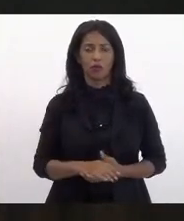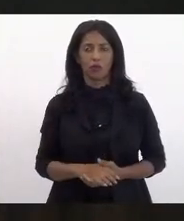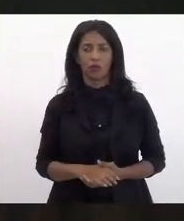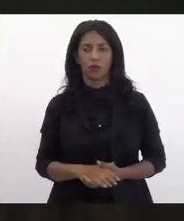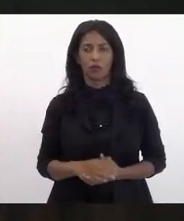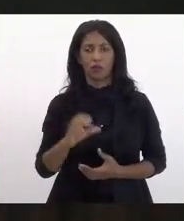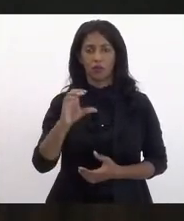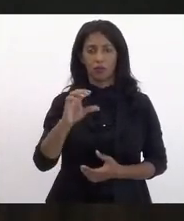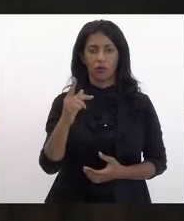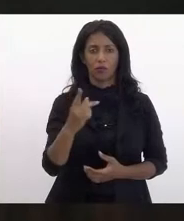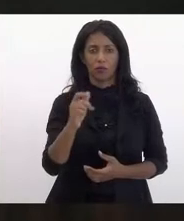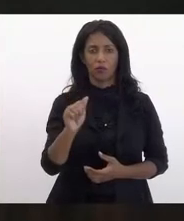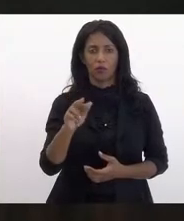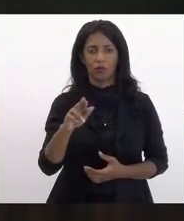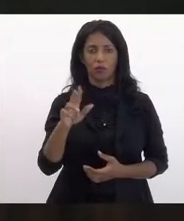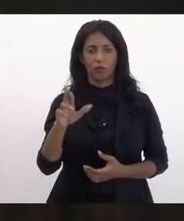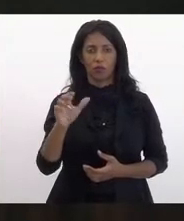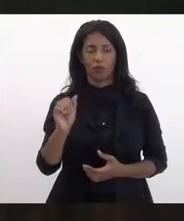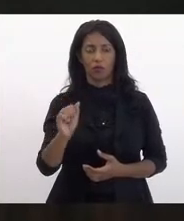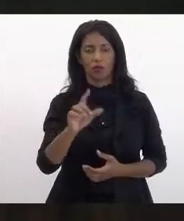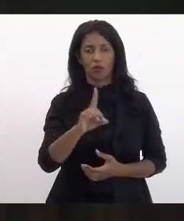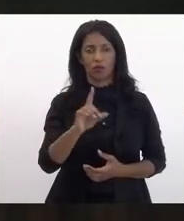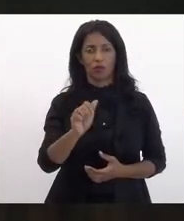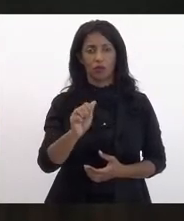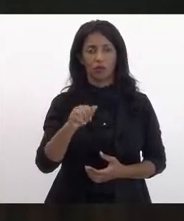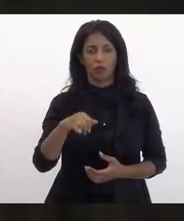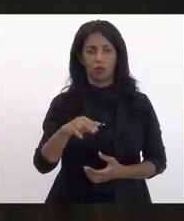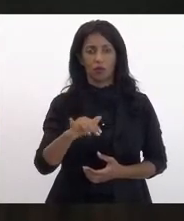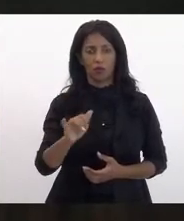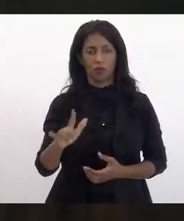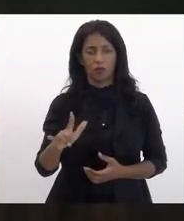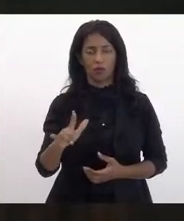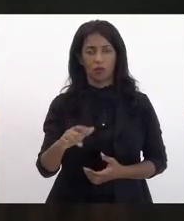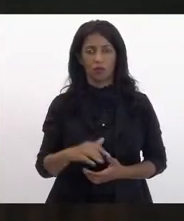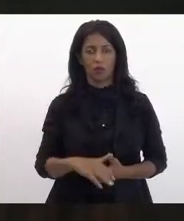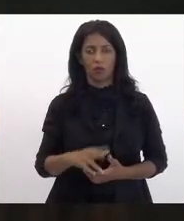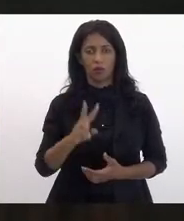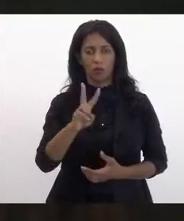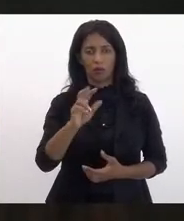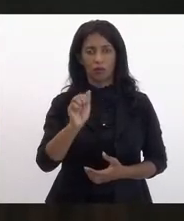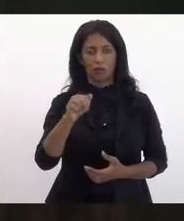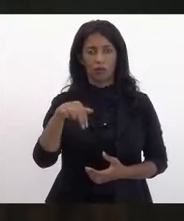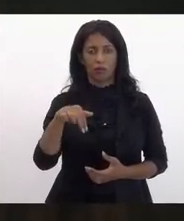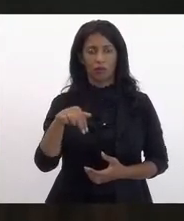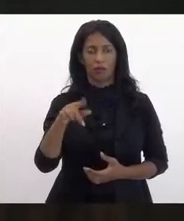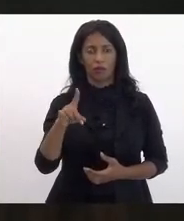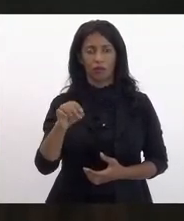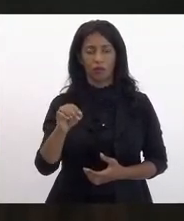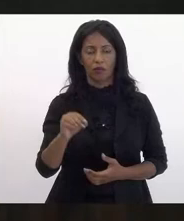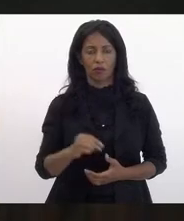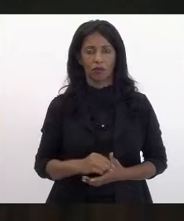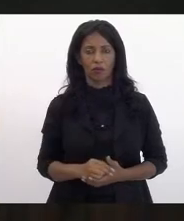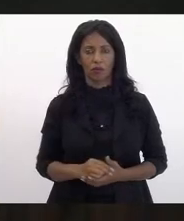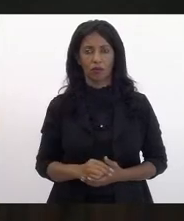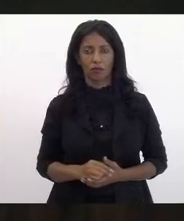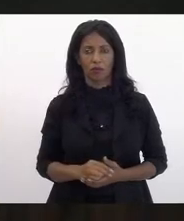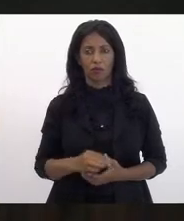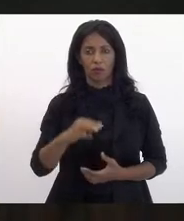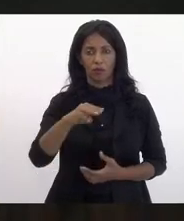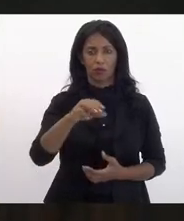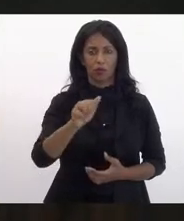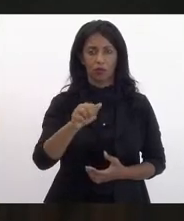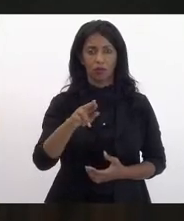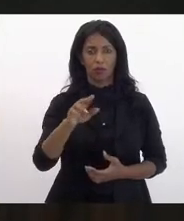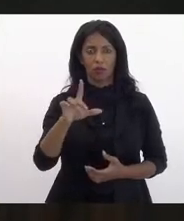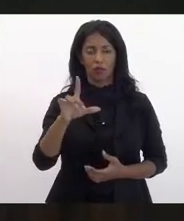deputado Charles Batista, deputado Daniel Liberon, deputado Vando Família, deputado Marcelo